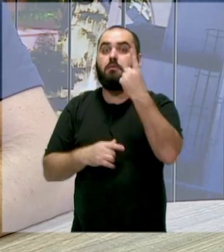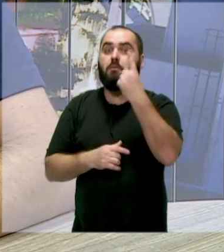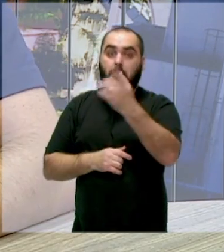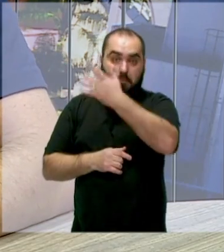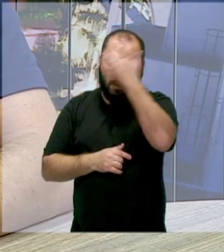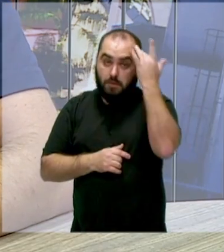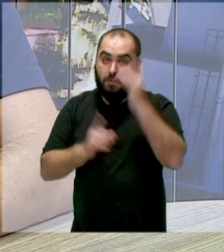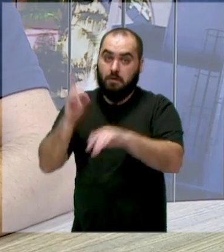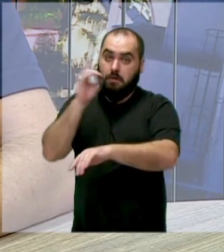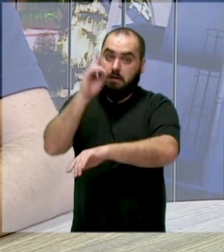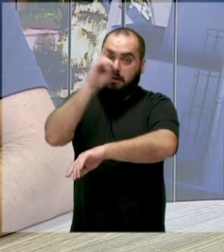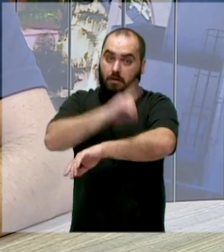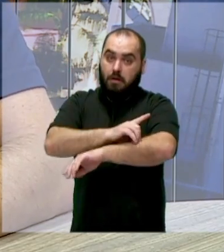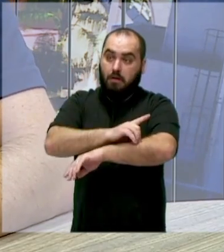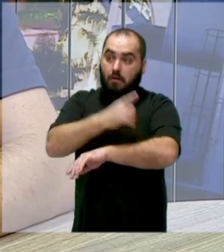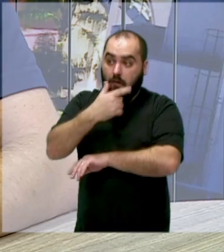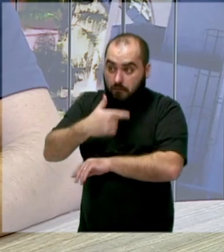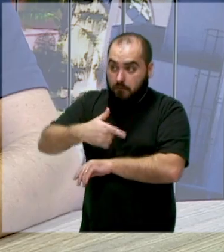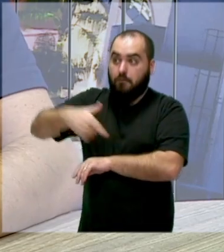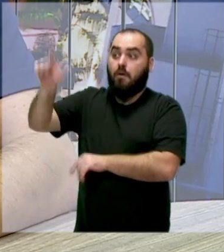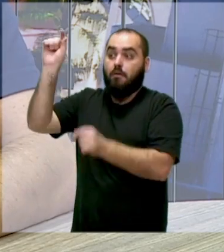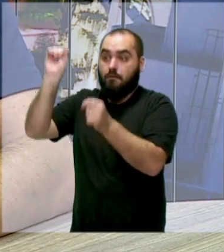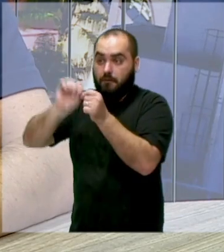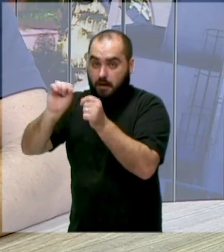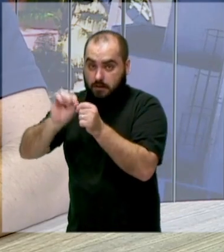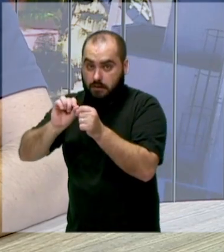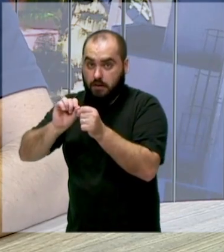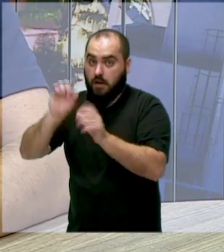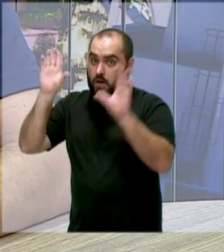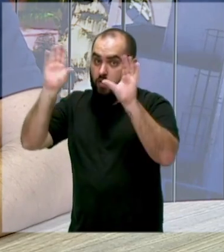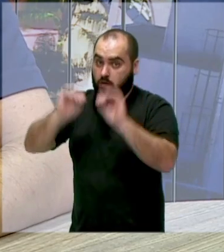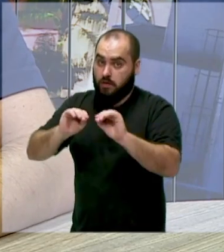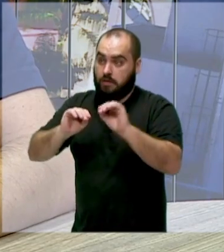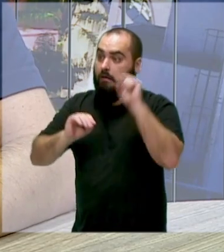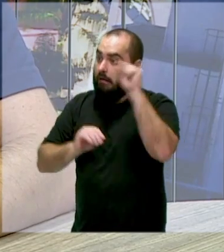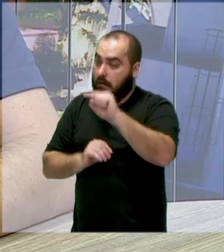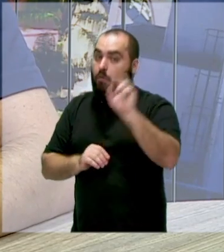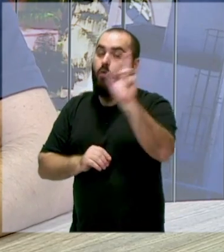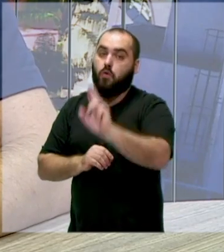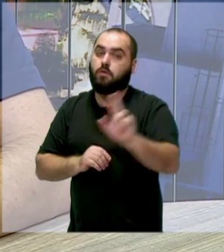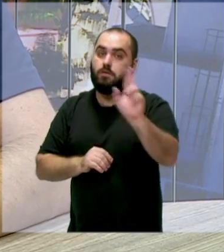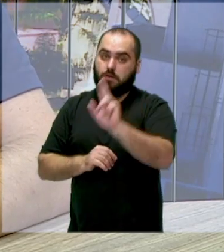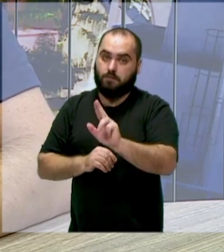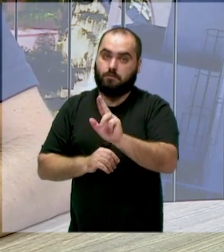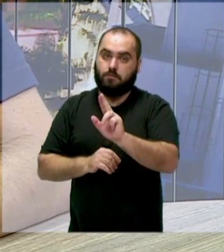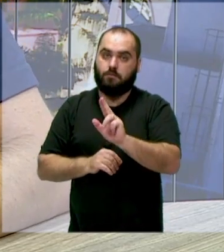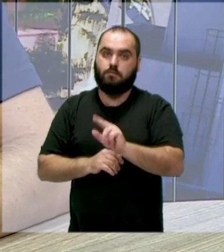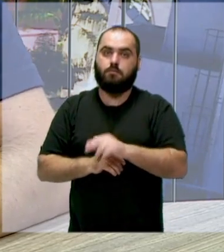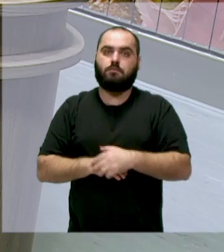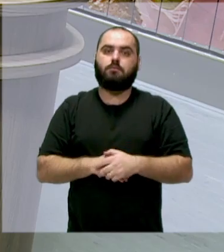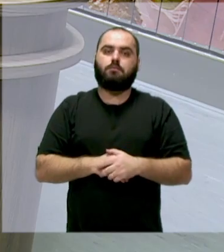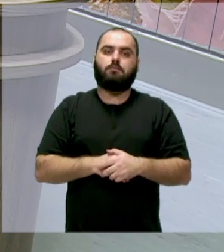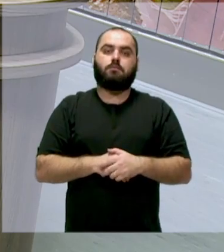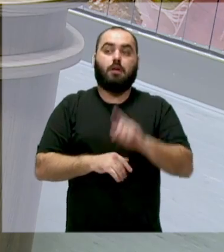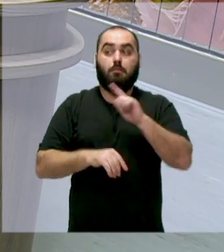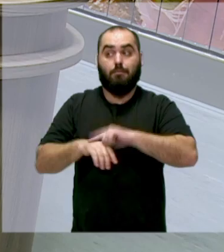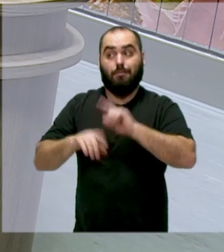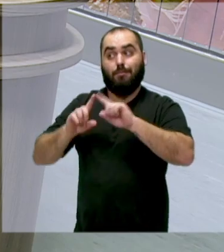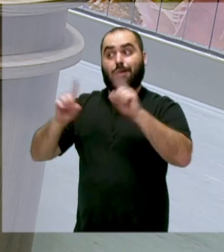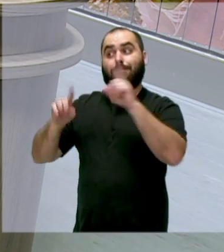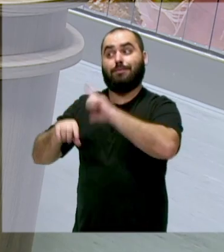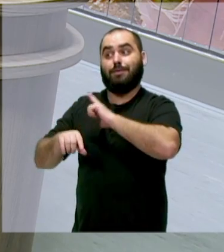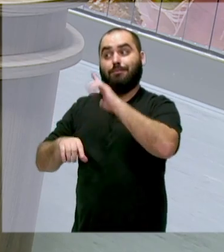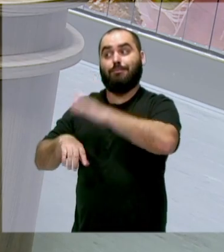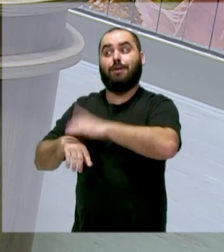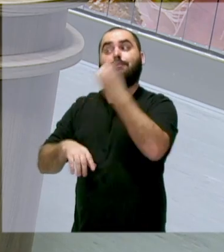dengue lá, então a gente foi lá e fez essa aplicação durante a noite, e esse a gente está utilizando. E aí Mas eu digo mais uma situação para você, não adianta a gente